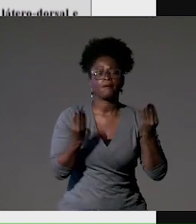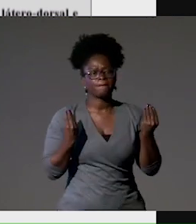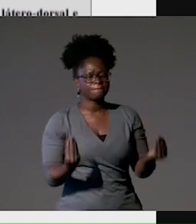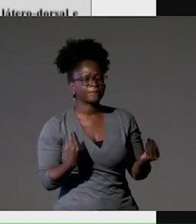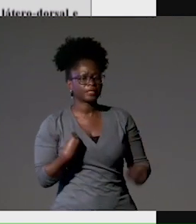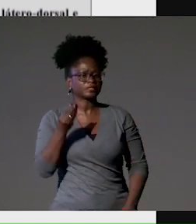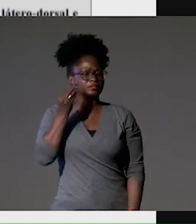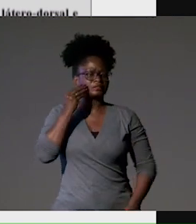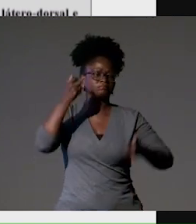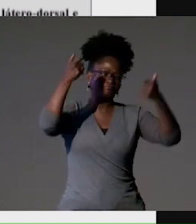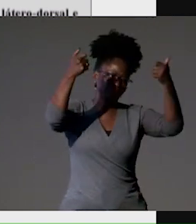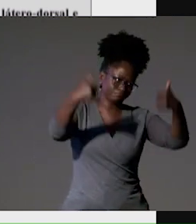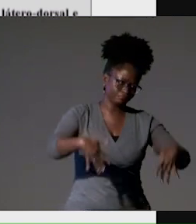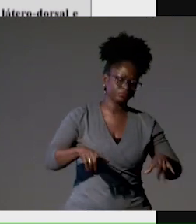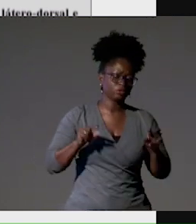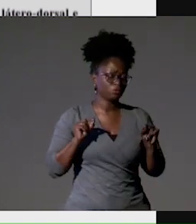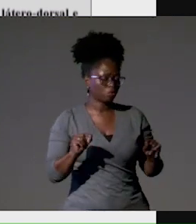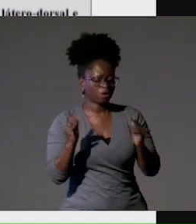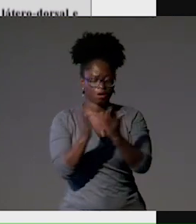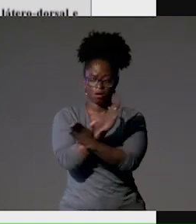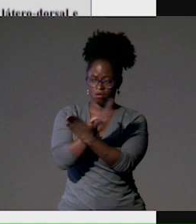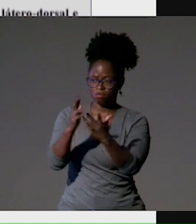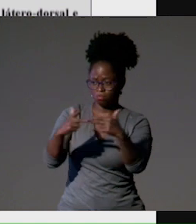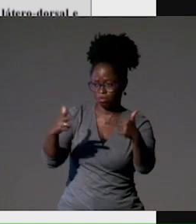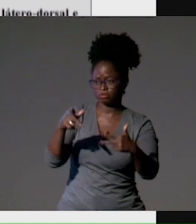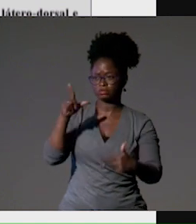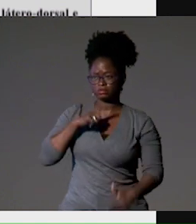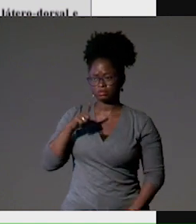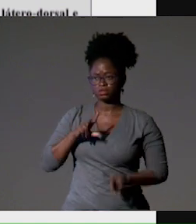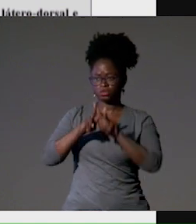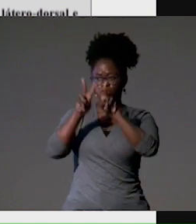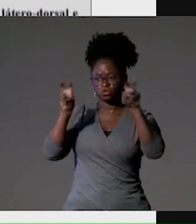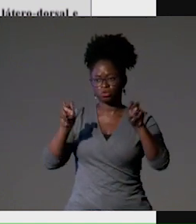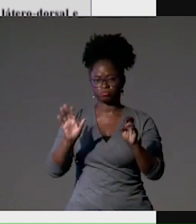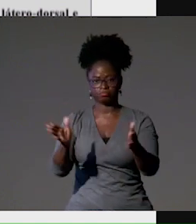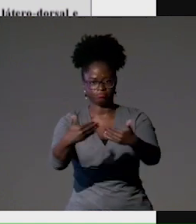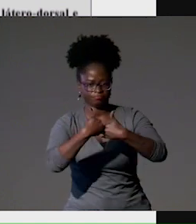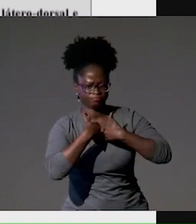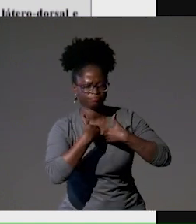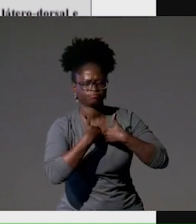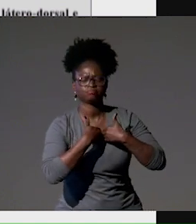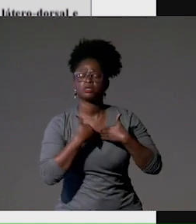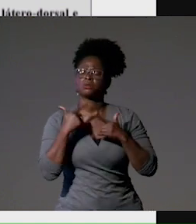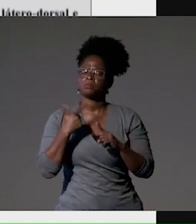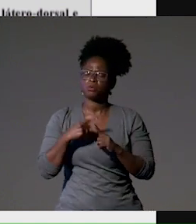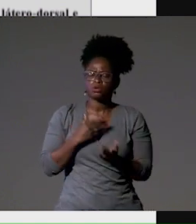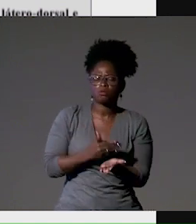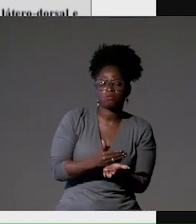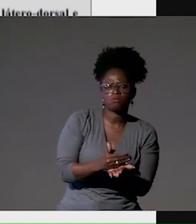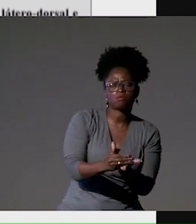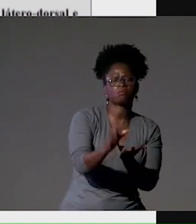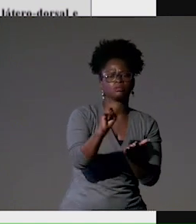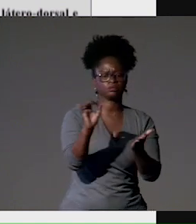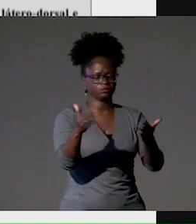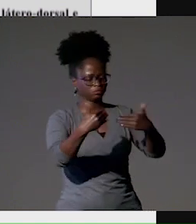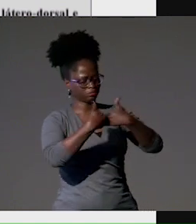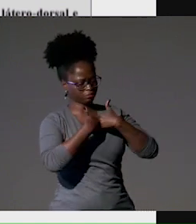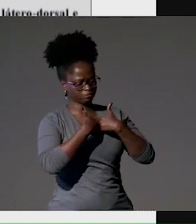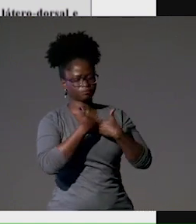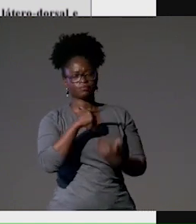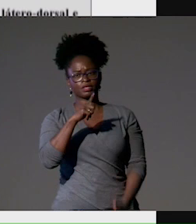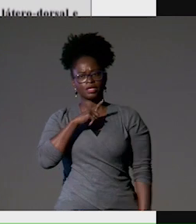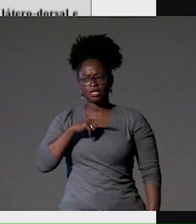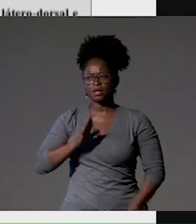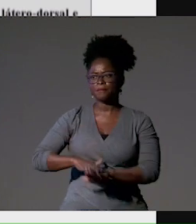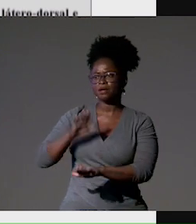tentar pontuar, a partir daí, algumas questões que são relacionadas ao transtorno do espectro autista. Por que se começa a questionar se o transtorno do espectro autista